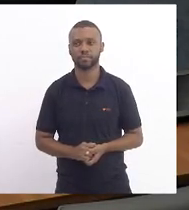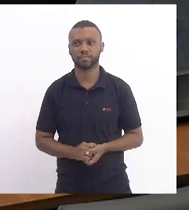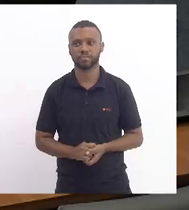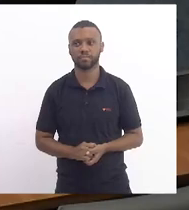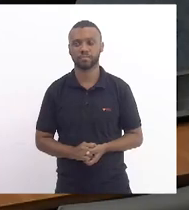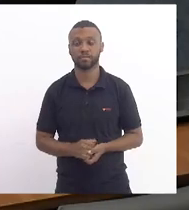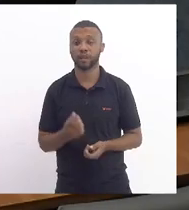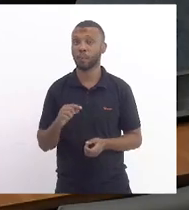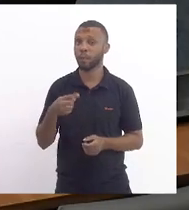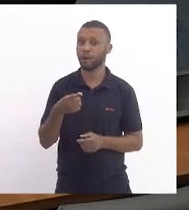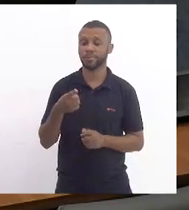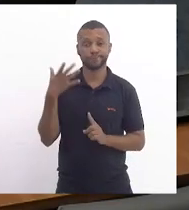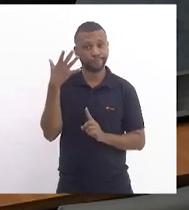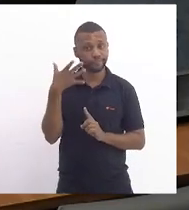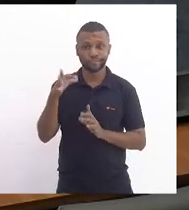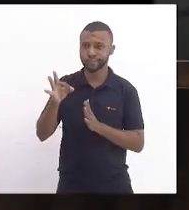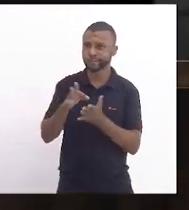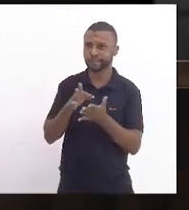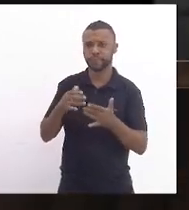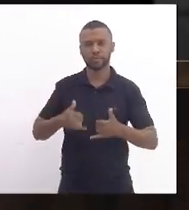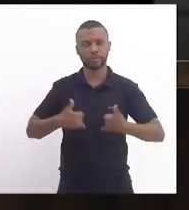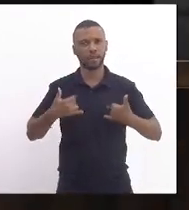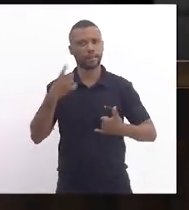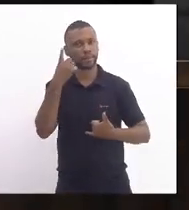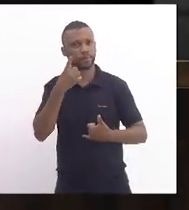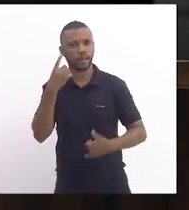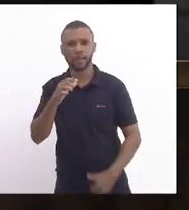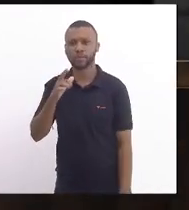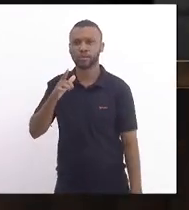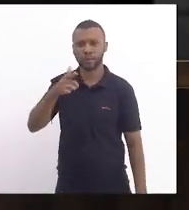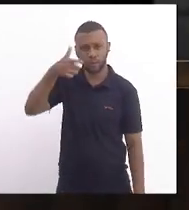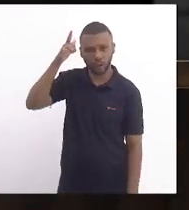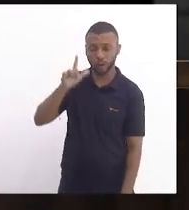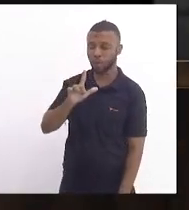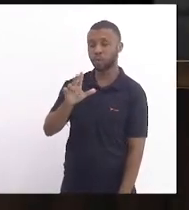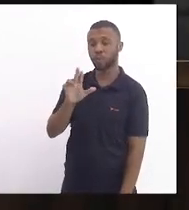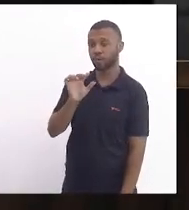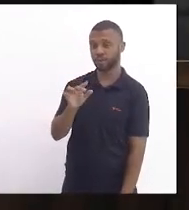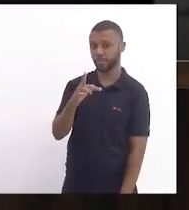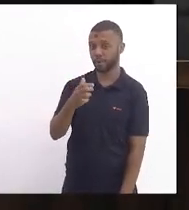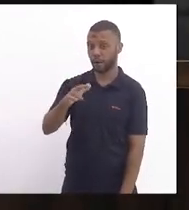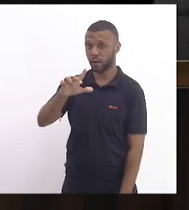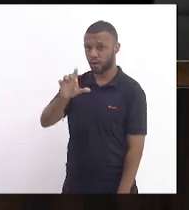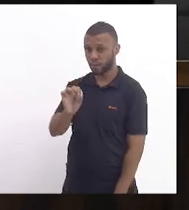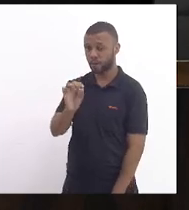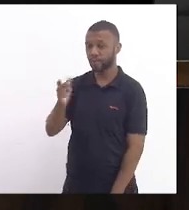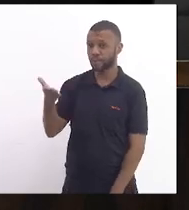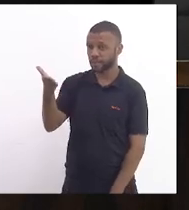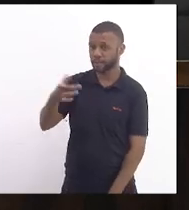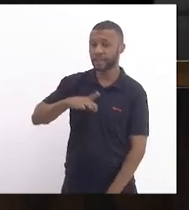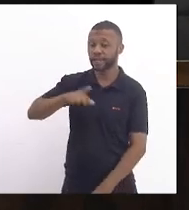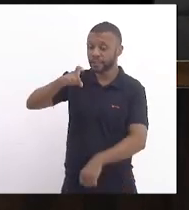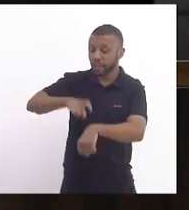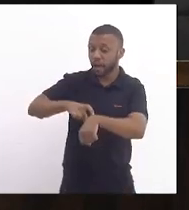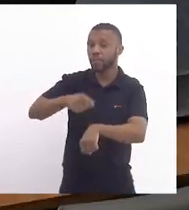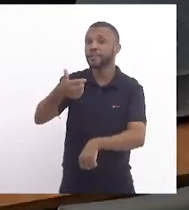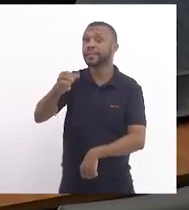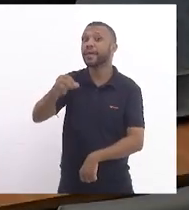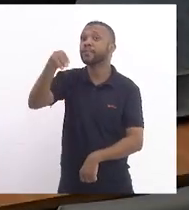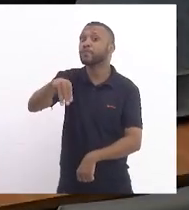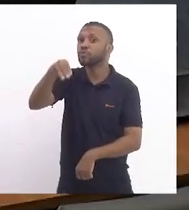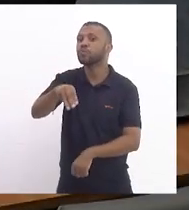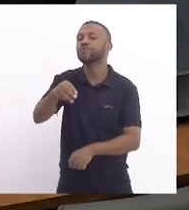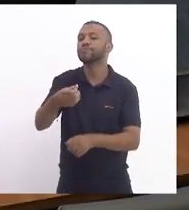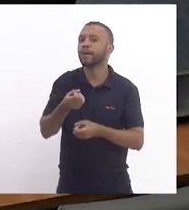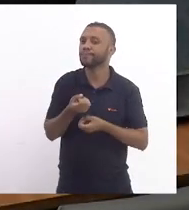o próximo a do inscrito é o Nobre Deputado Luiz Paulo vossa excelência' conta com dez minutos para sua manifestação